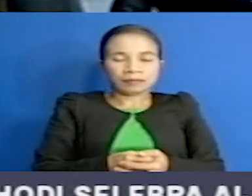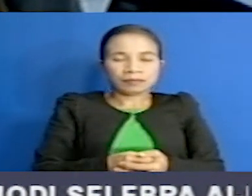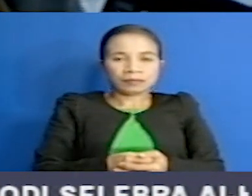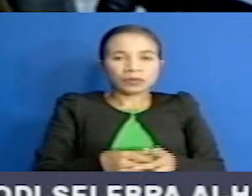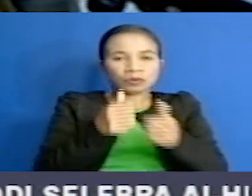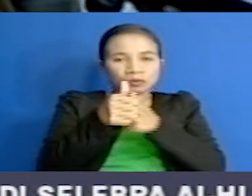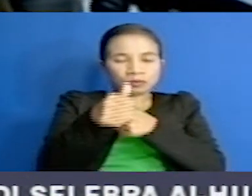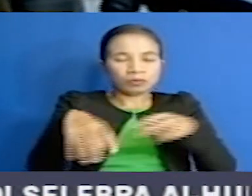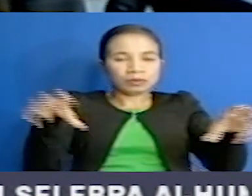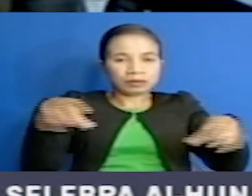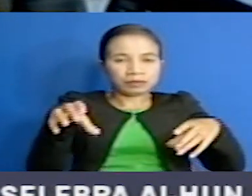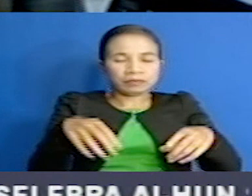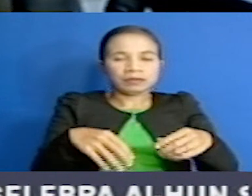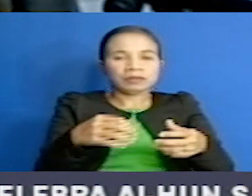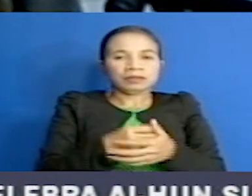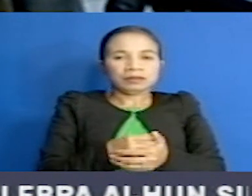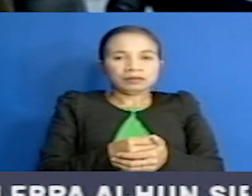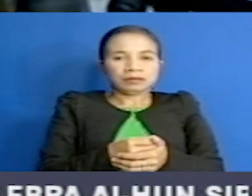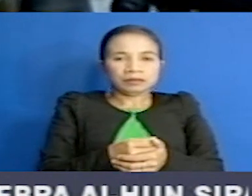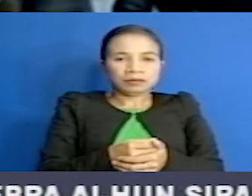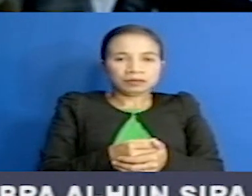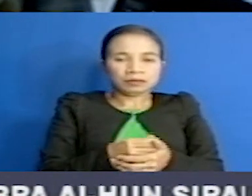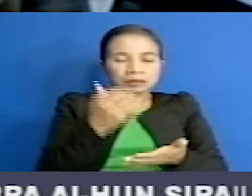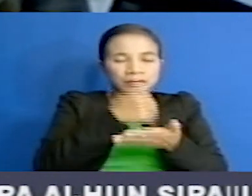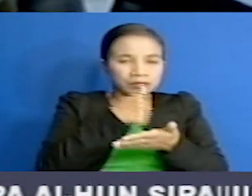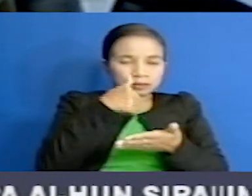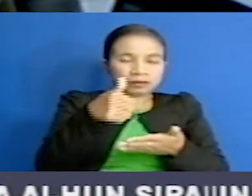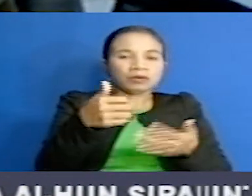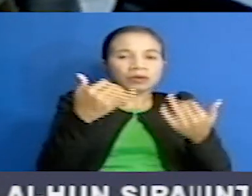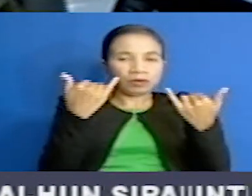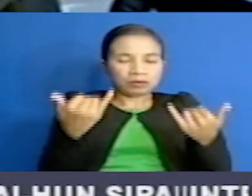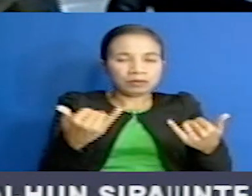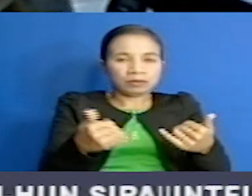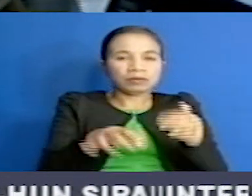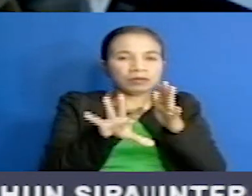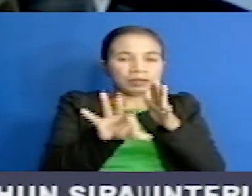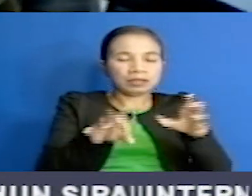técnico, está passa, e estou em Loro, está beleza, certificado.